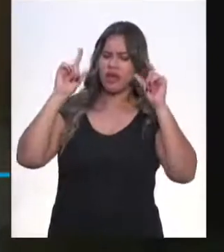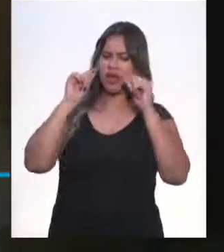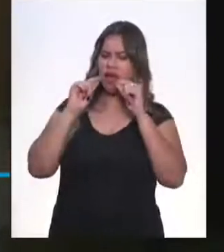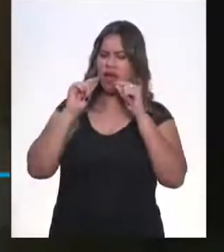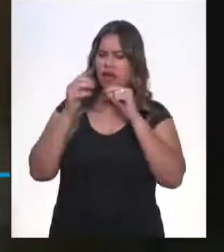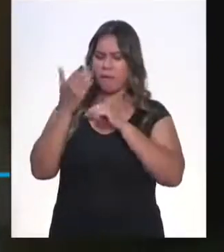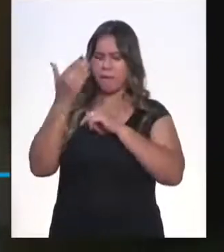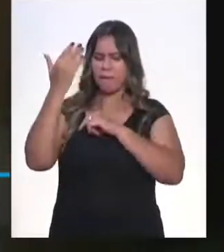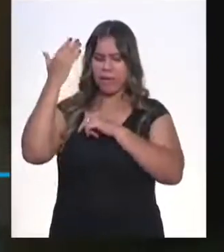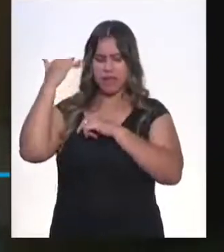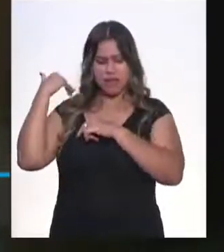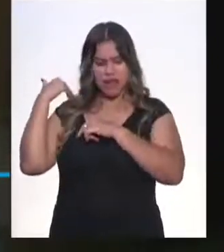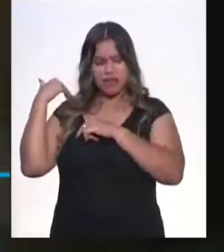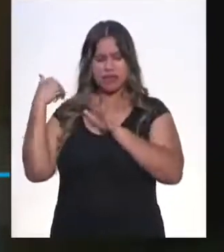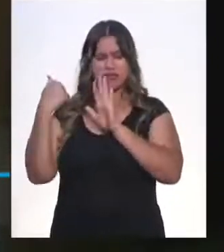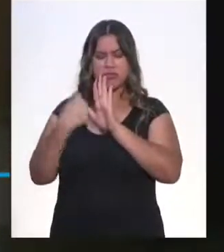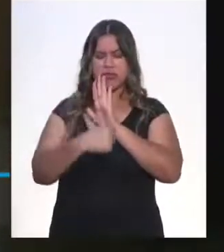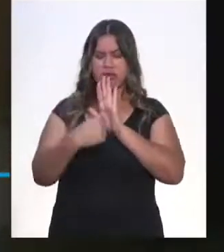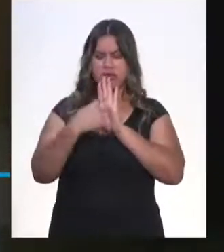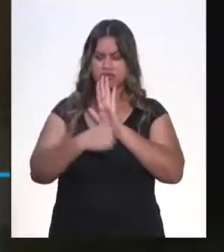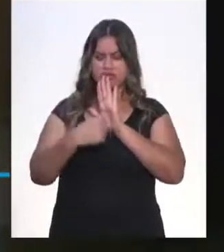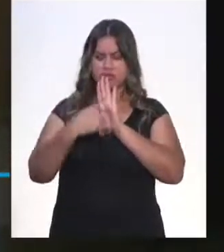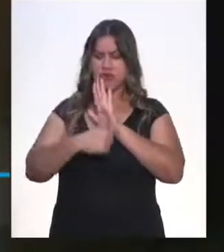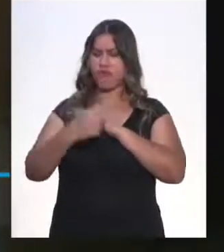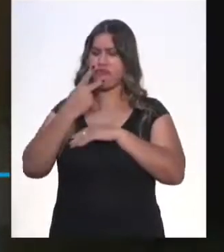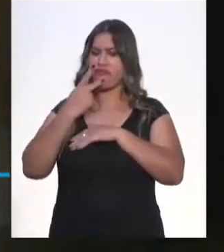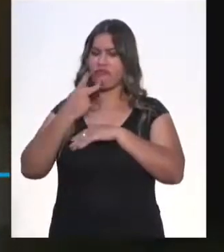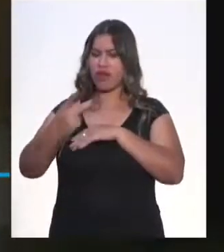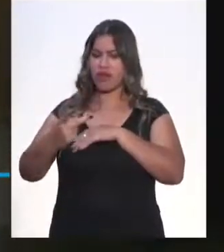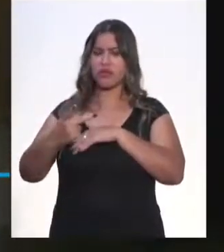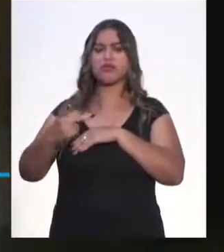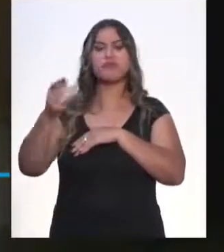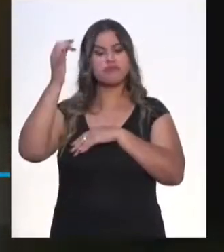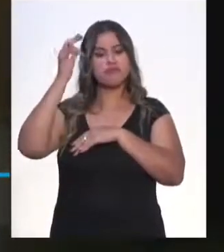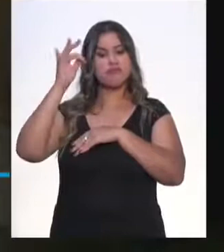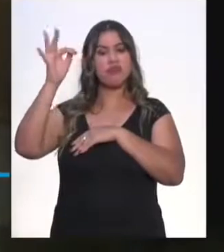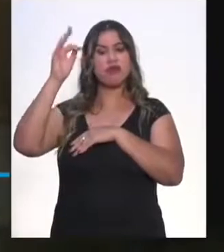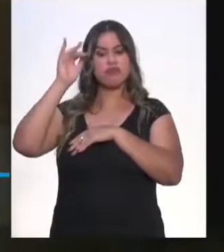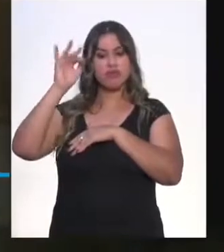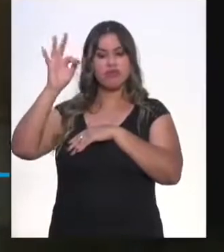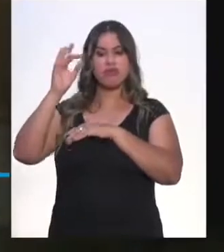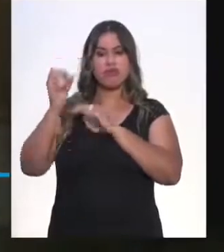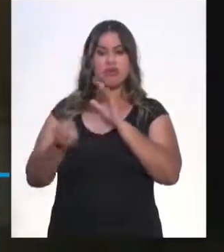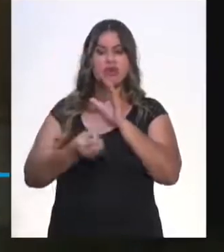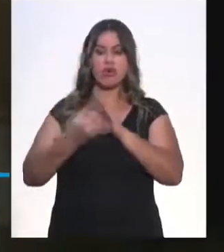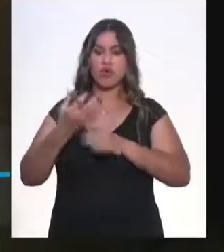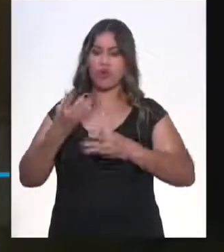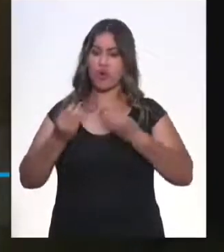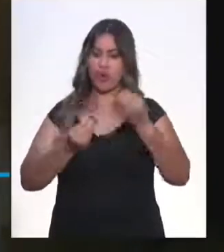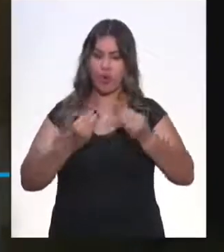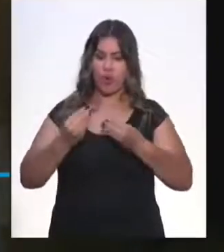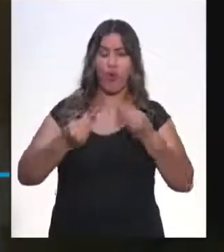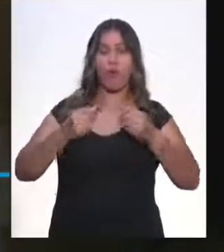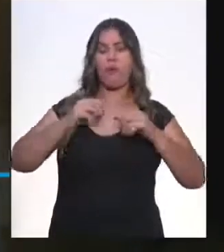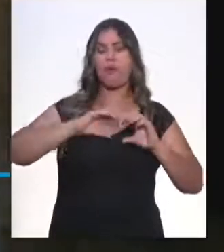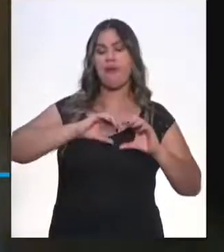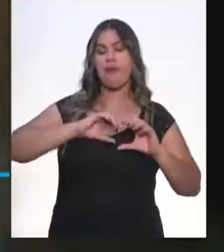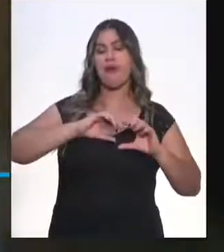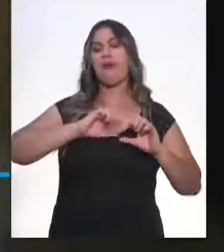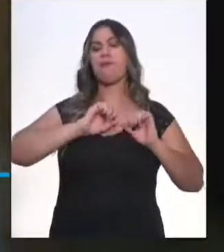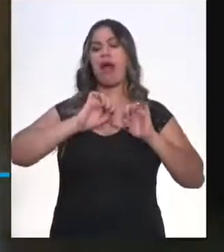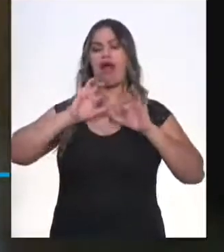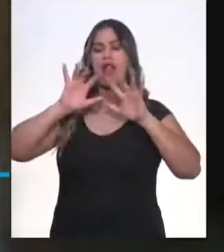autores que trazem o deslocamento do berço da filosofia para algumas regiões na África,